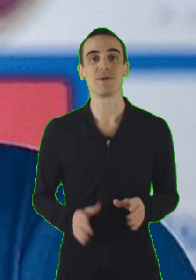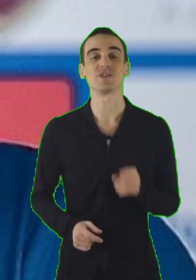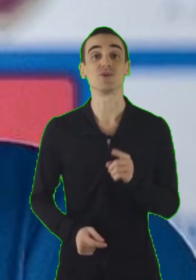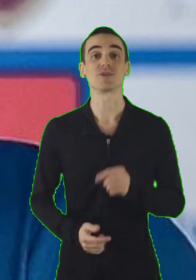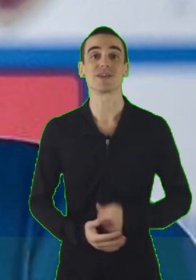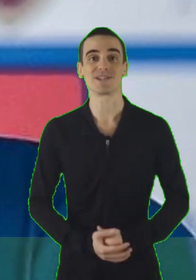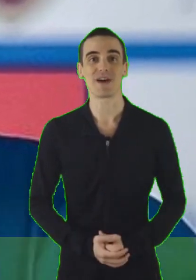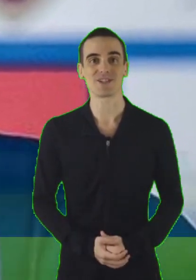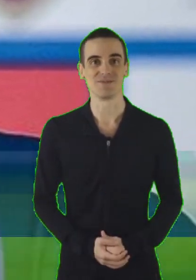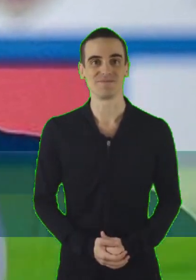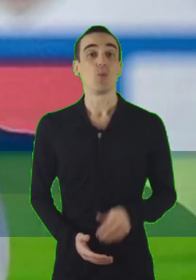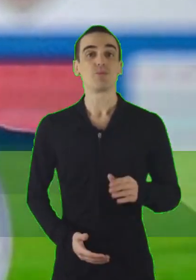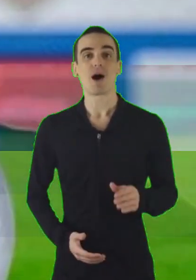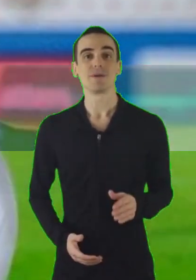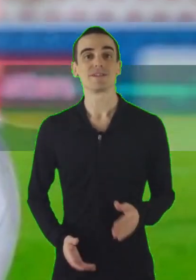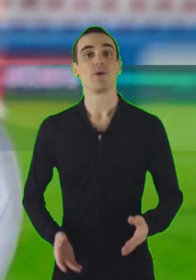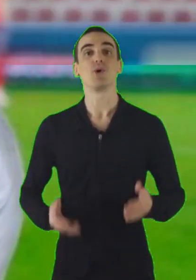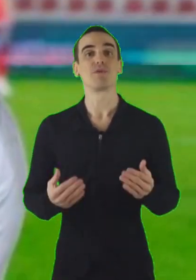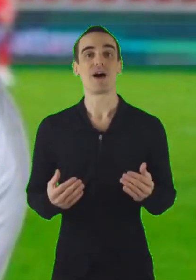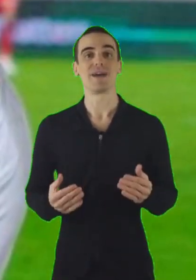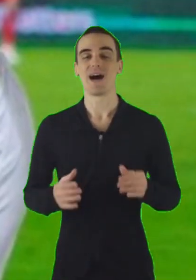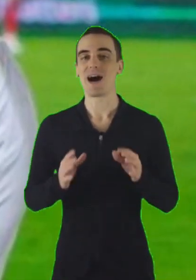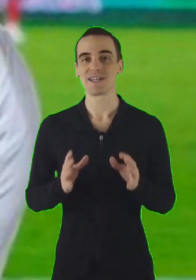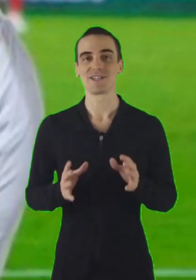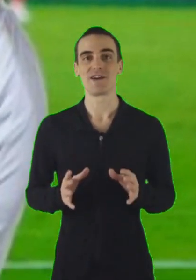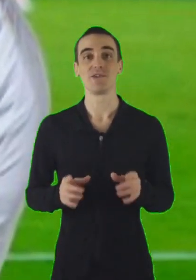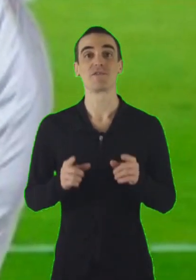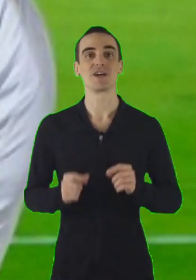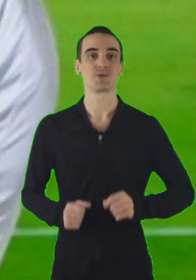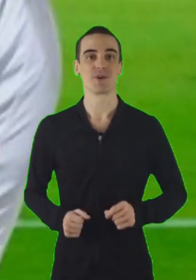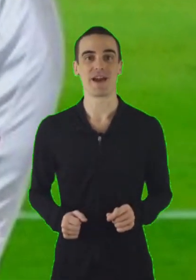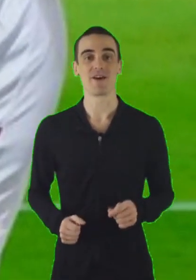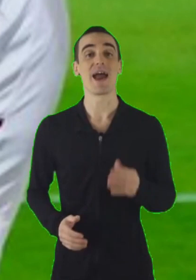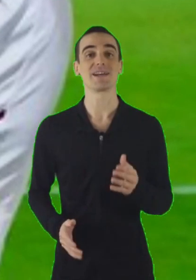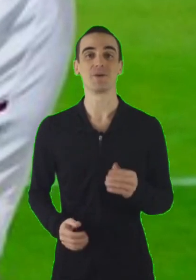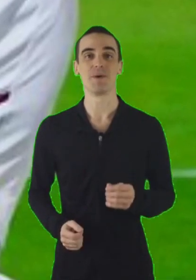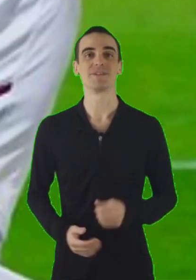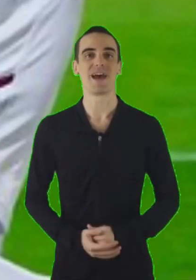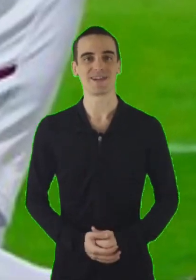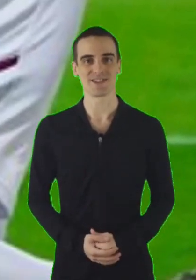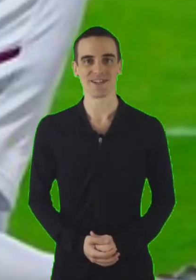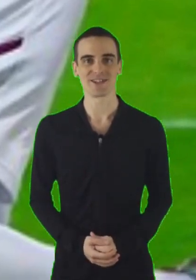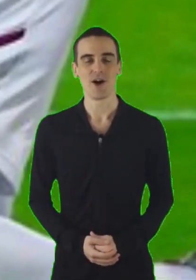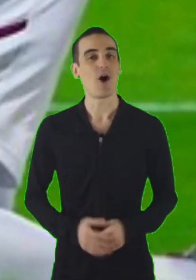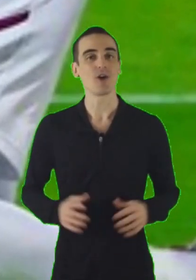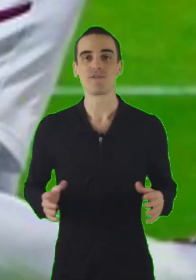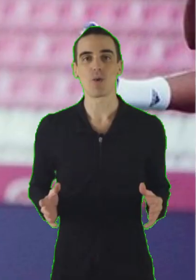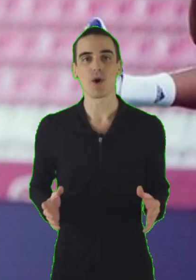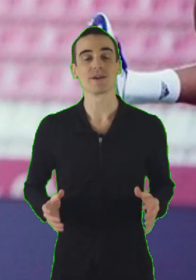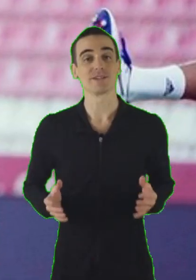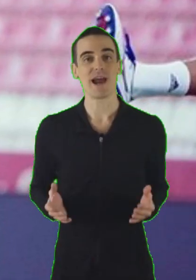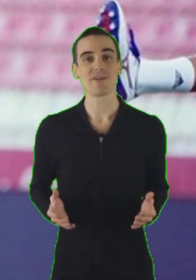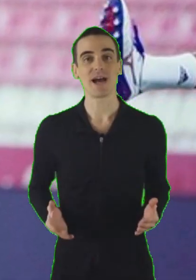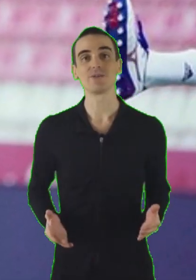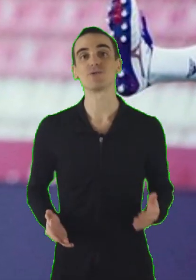chega ao fim no último dia de junho e ele já poderá desembarcar em Belo Horizonte para assinar um novo contrato sem gasto algum para Raposa e aí